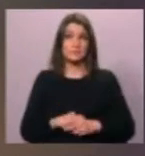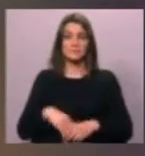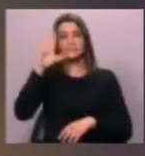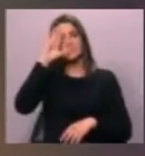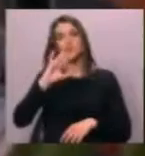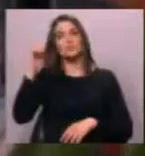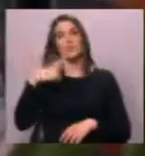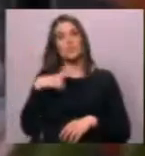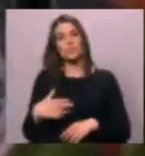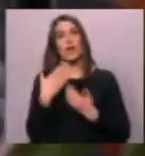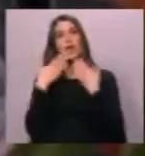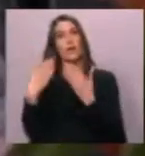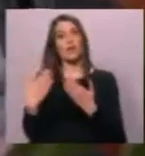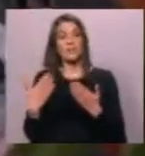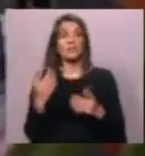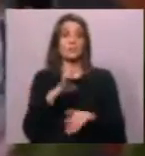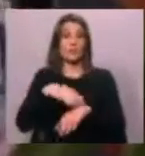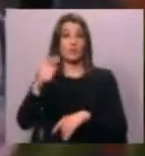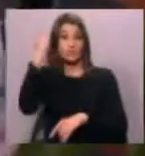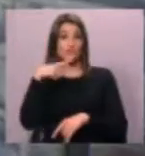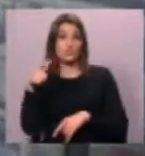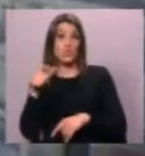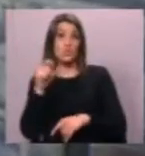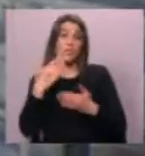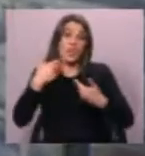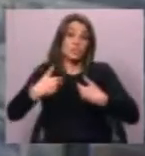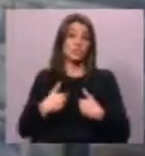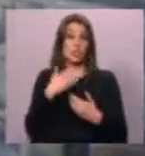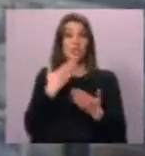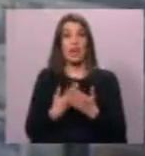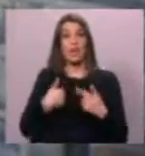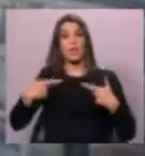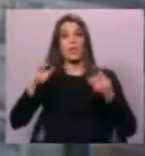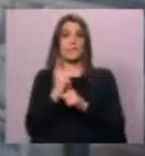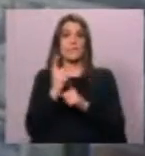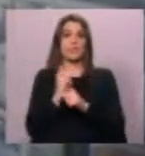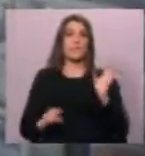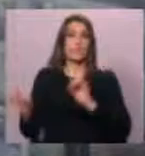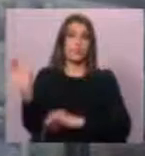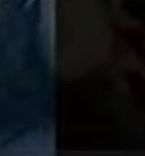reparação histórica, que agora pode significar um livre trânsito na Europa comunitária.